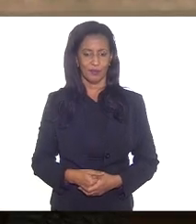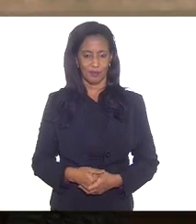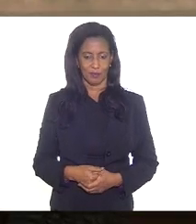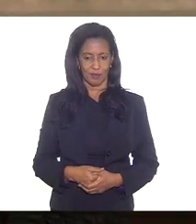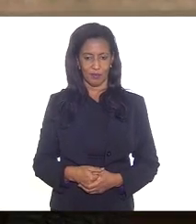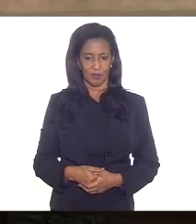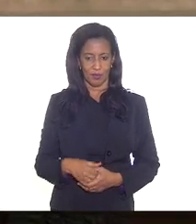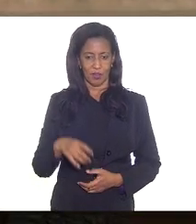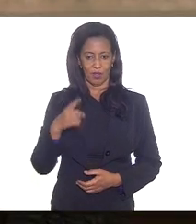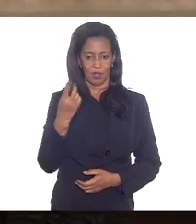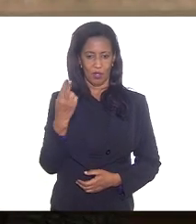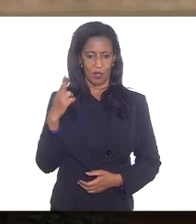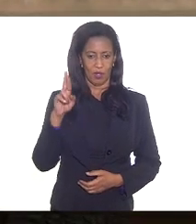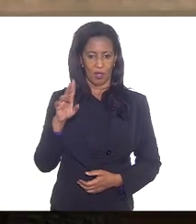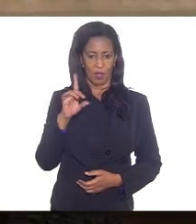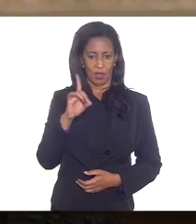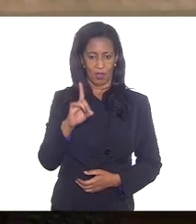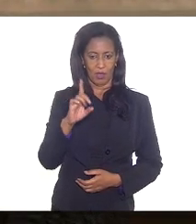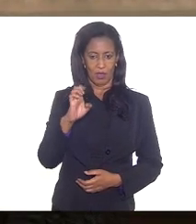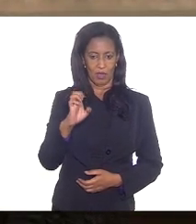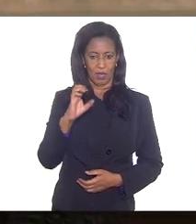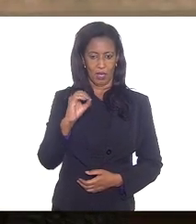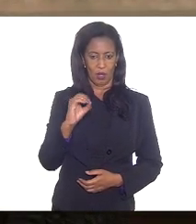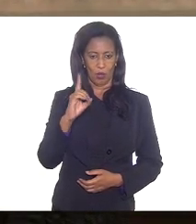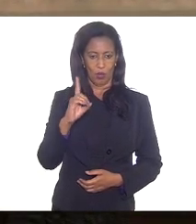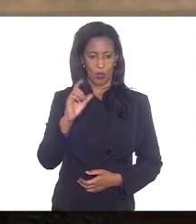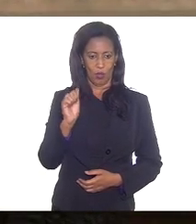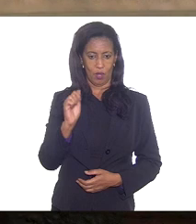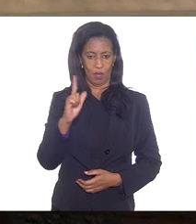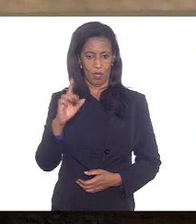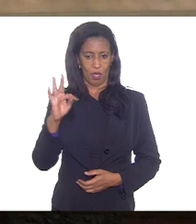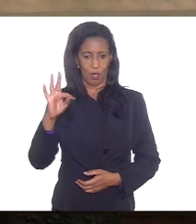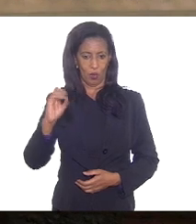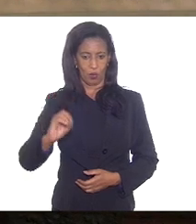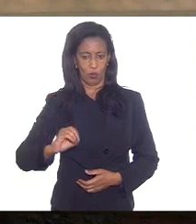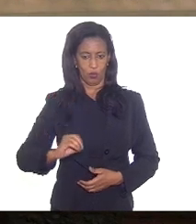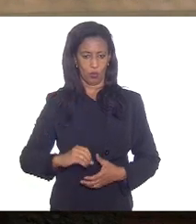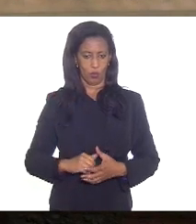Doutor Deodalto. Deputado Doutor Deodalto.